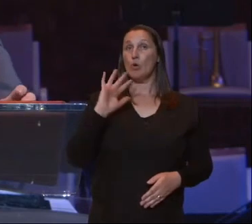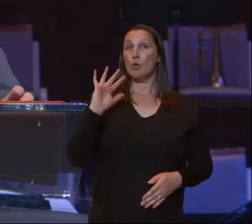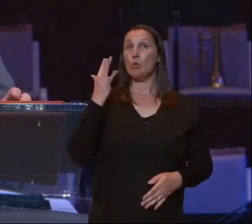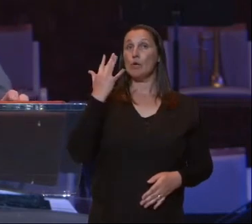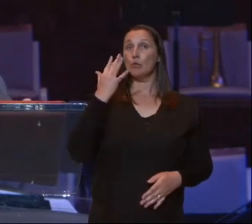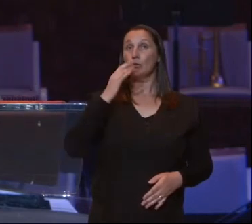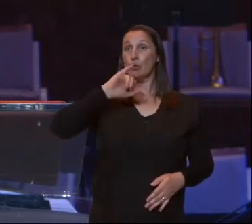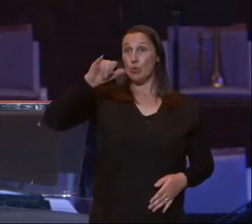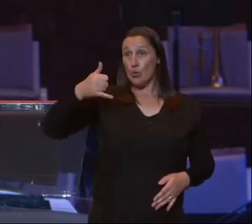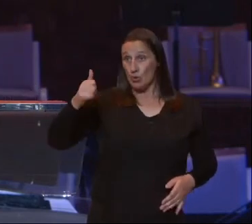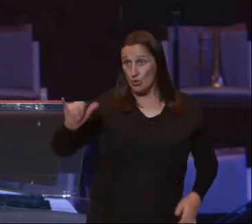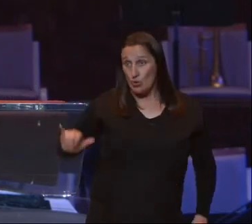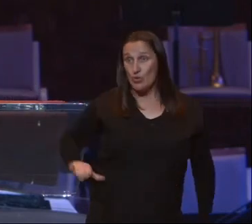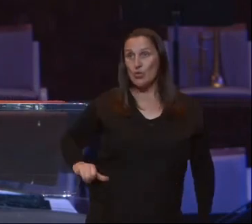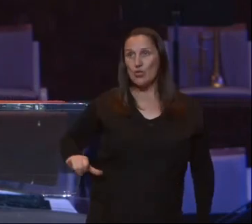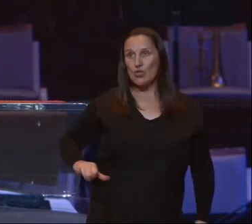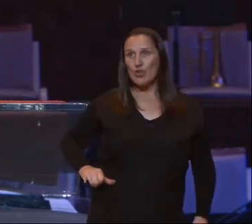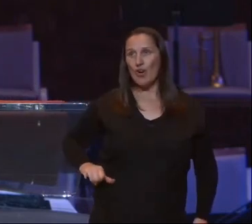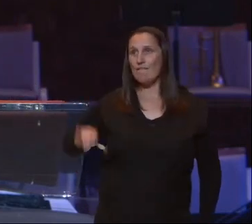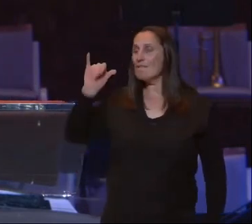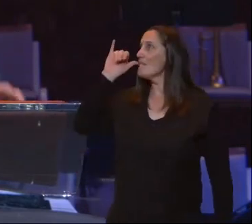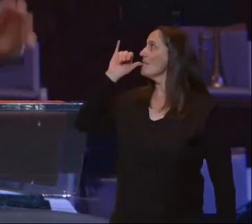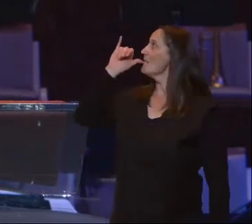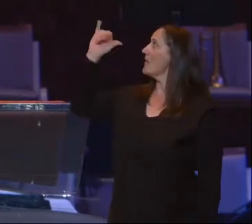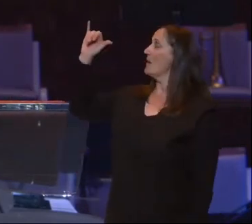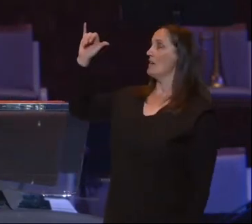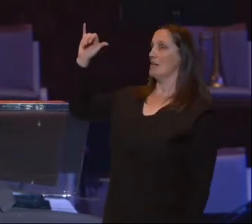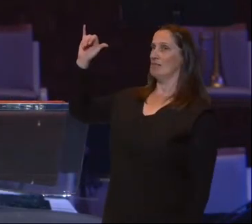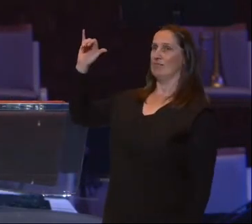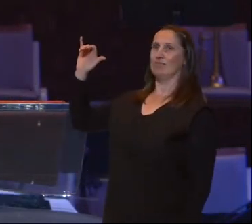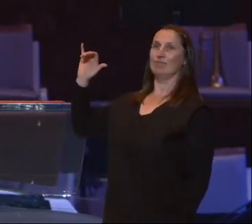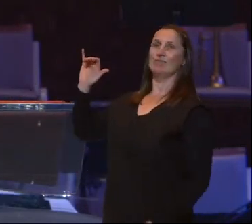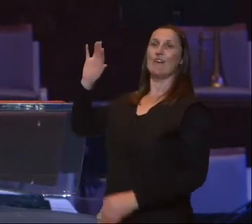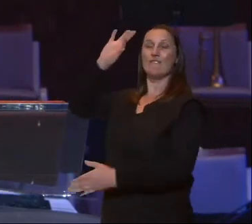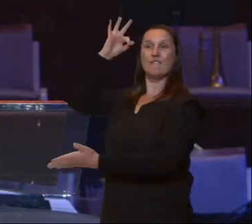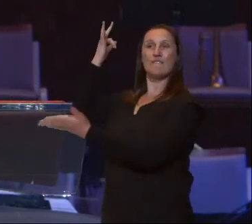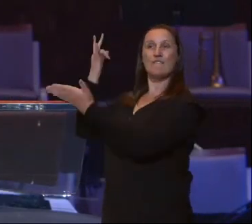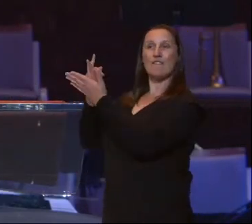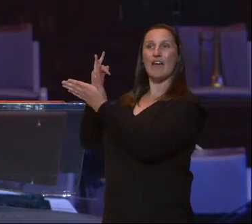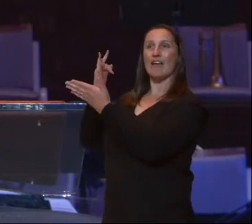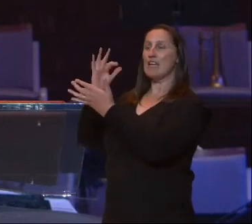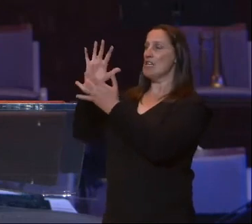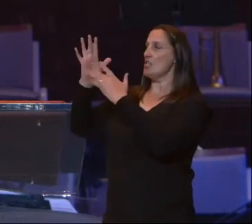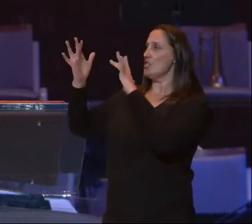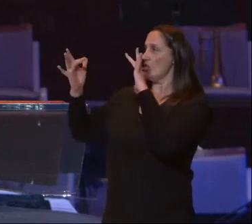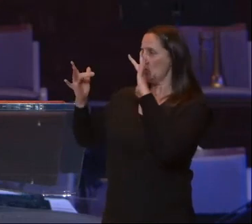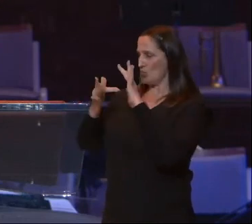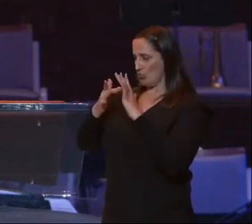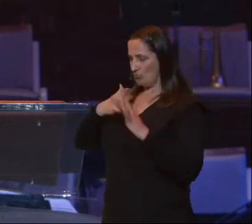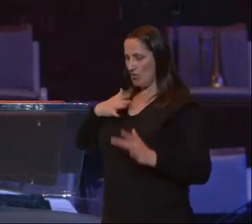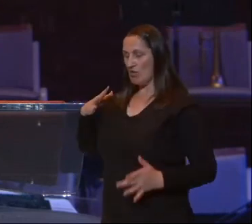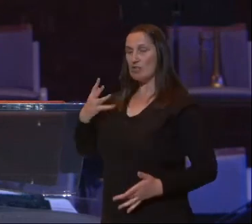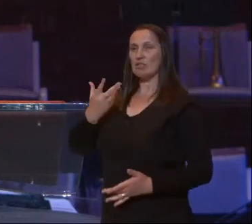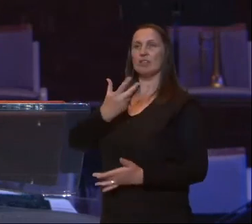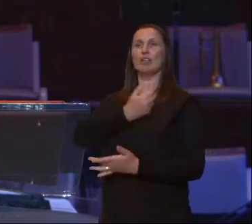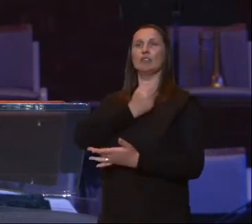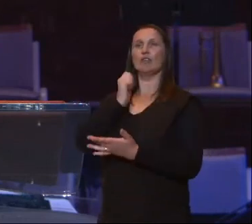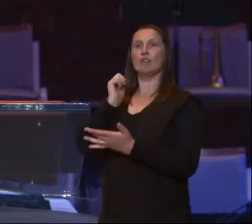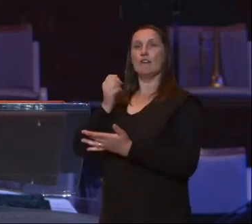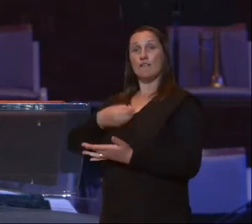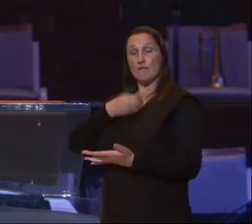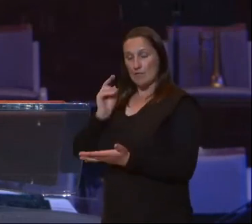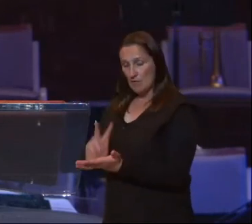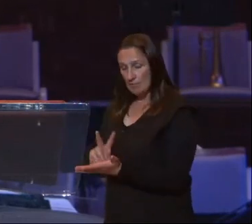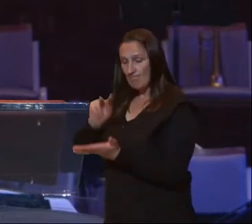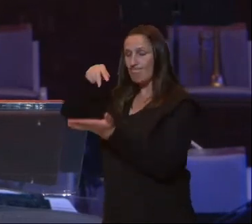uma declaração de fé. O meu resgatador vive e ele se levantará sobre a